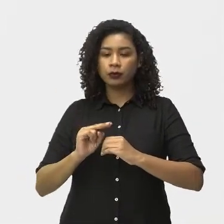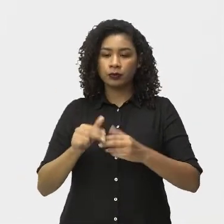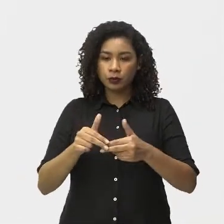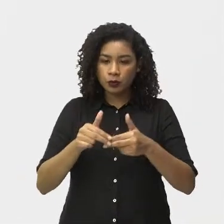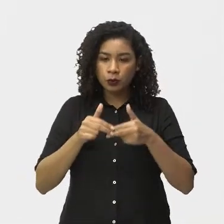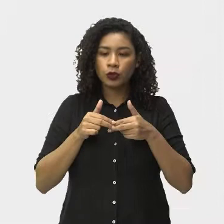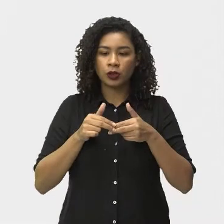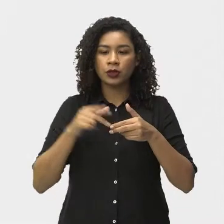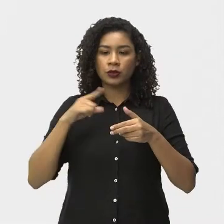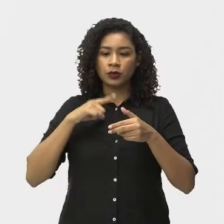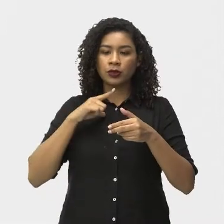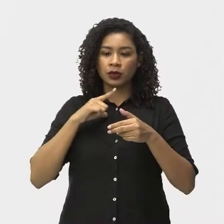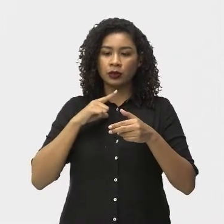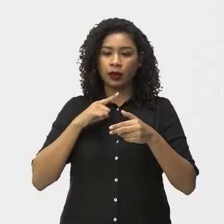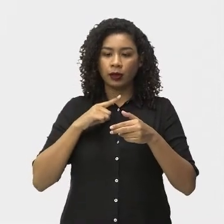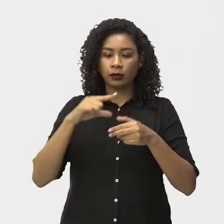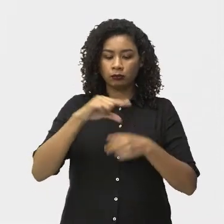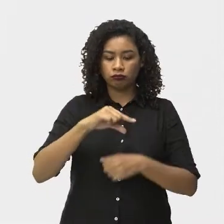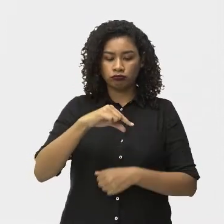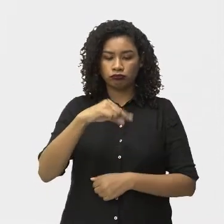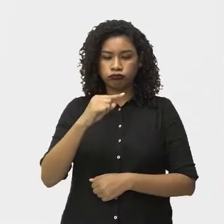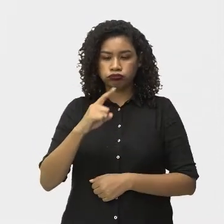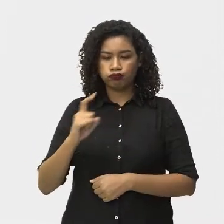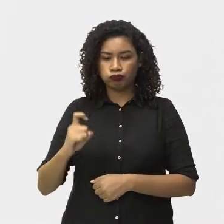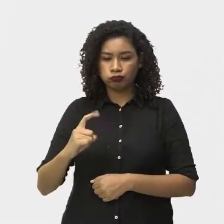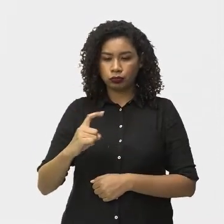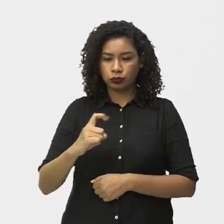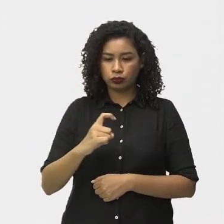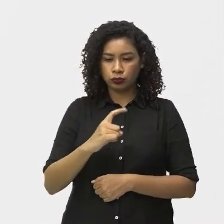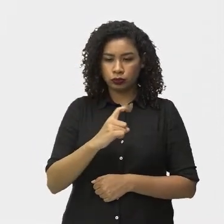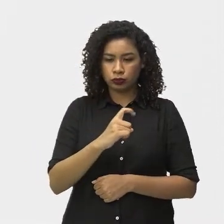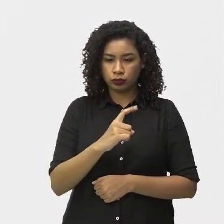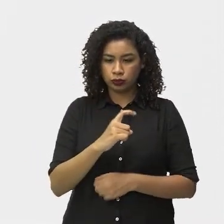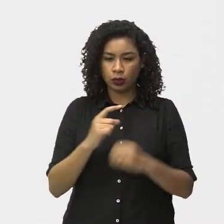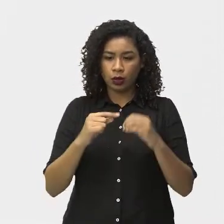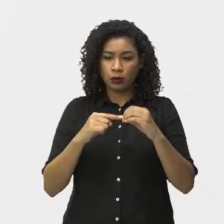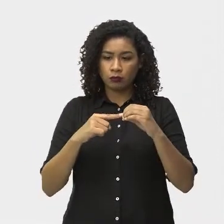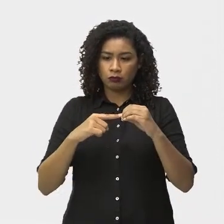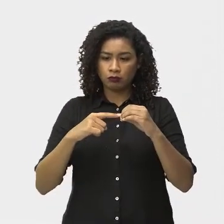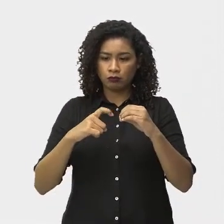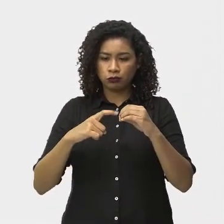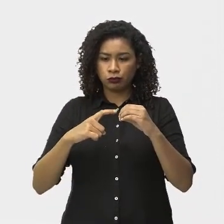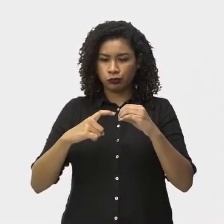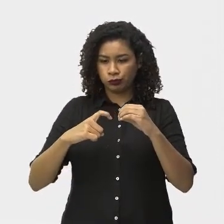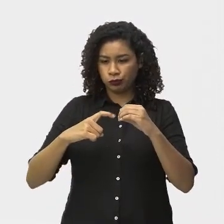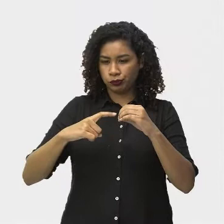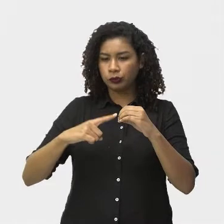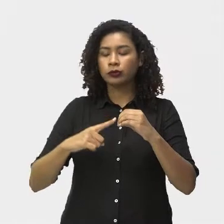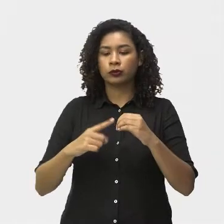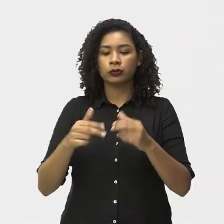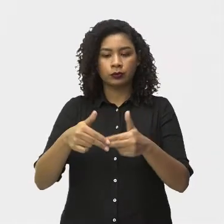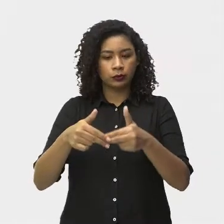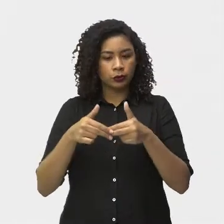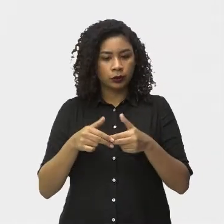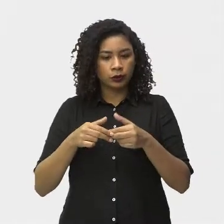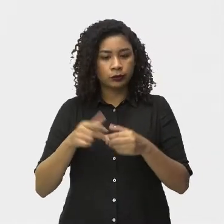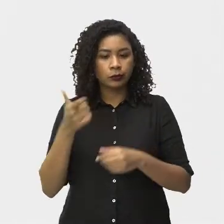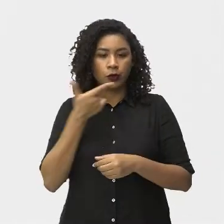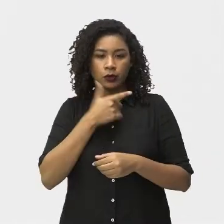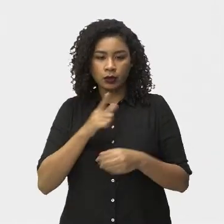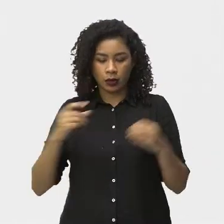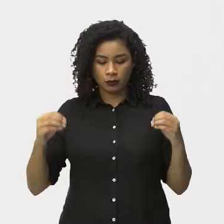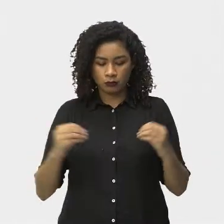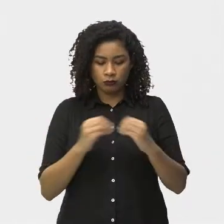sua cauda, para que ele possa se locomover, né, para ele encontrar depois o óvulo, tornando ele apto à fecundação. O canal